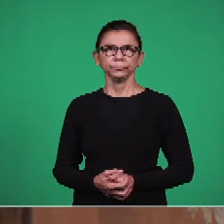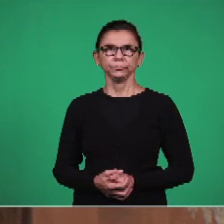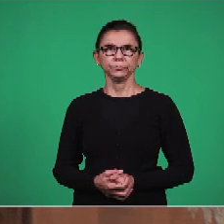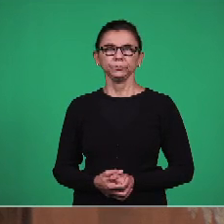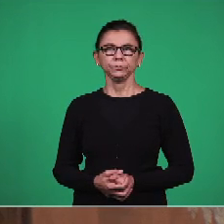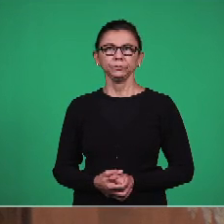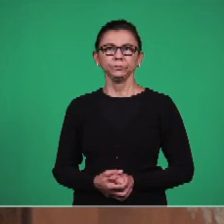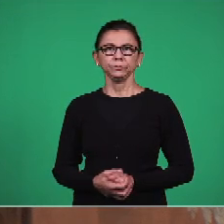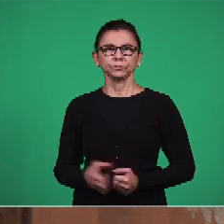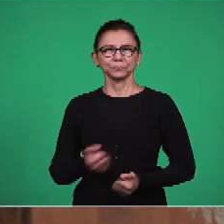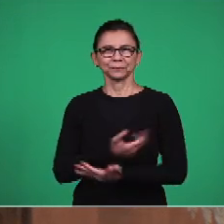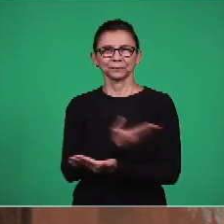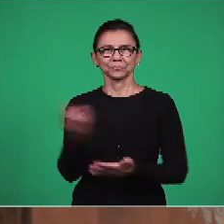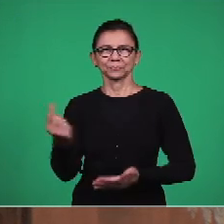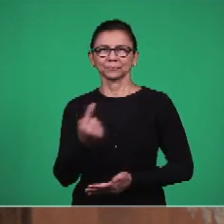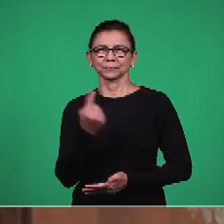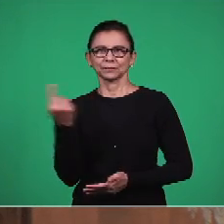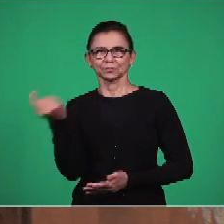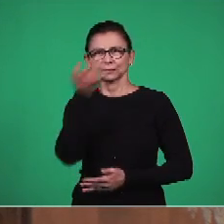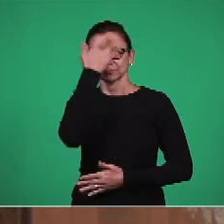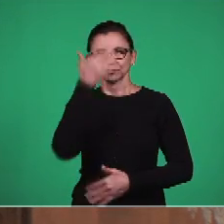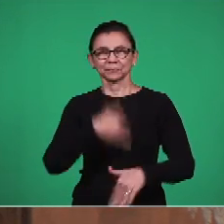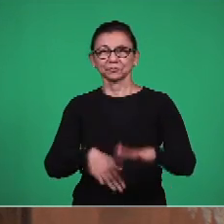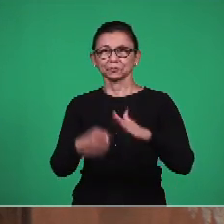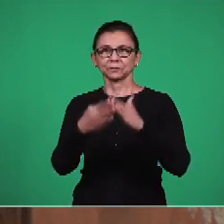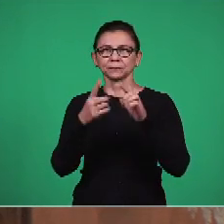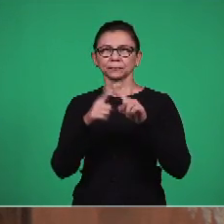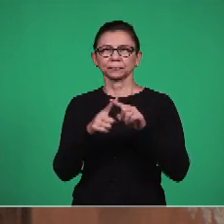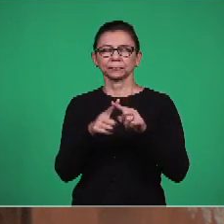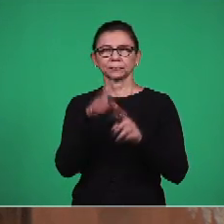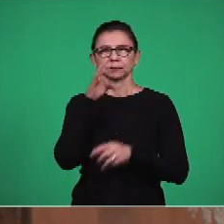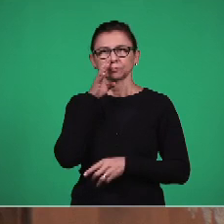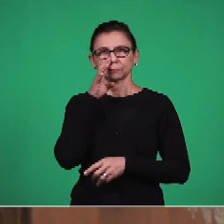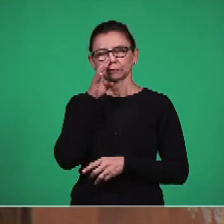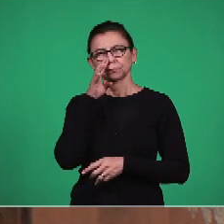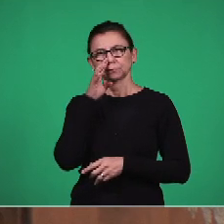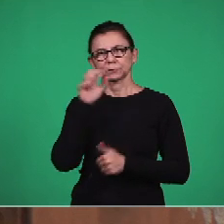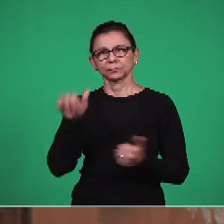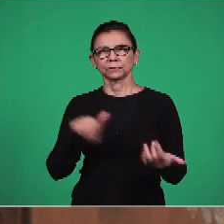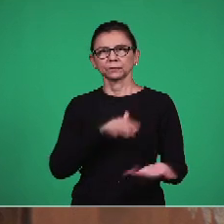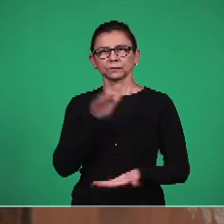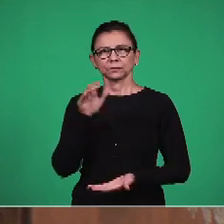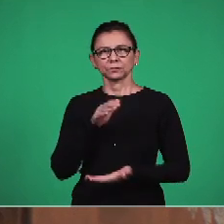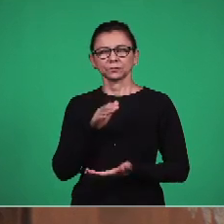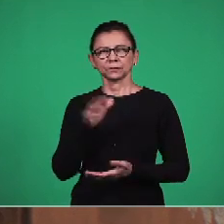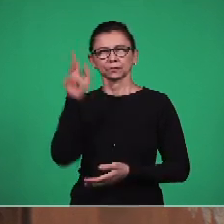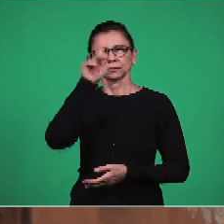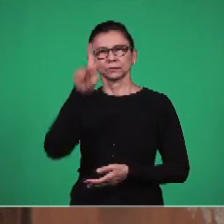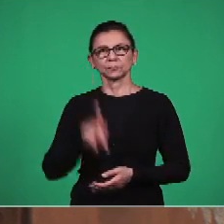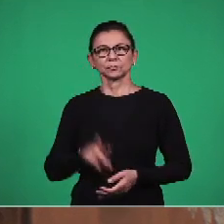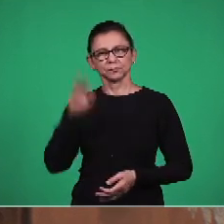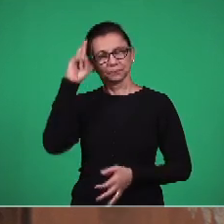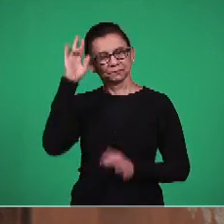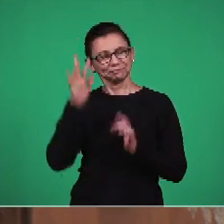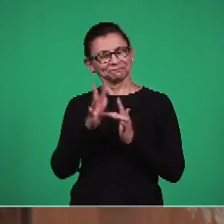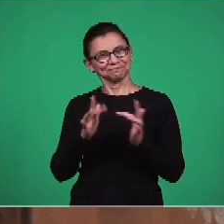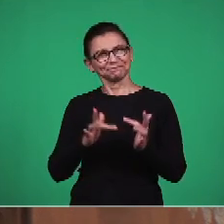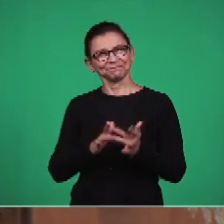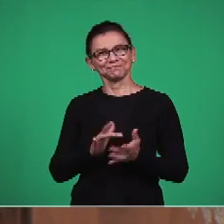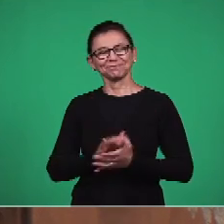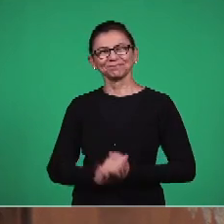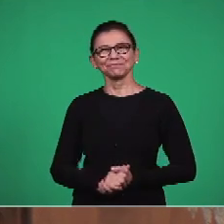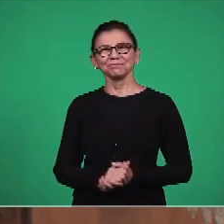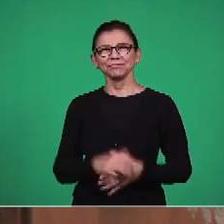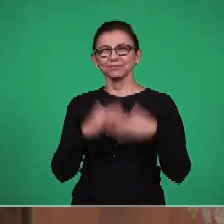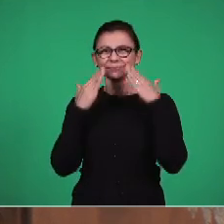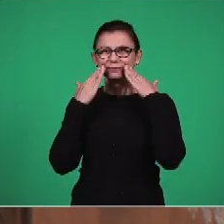Nós saudamos a todas as igrejas que estão ligadas conosco pelo satélite, com a paz do Senhor Jesus. Nós estamos transmitindo a Escola